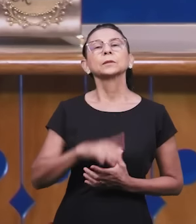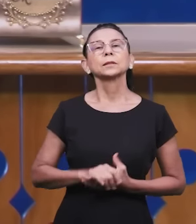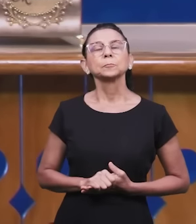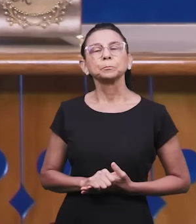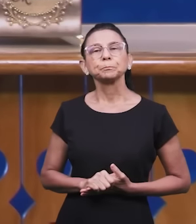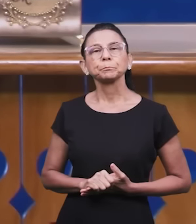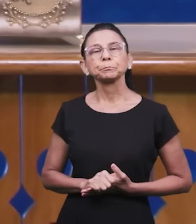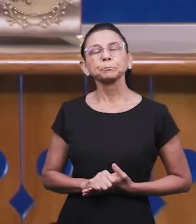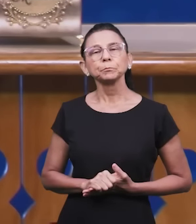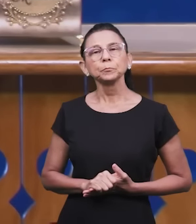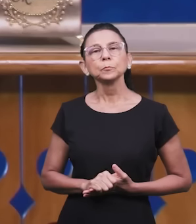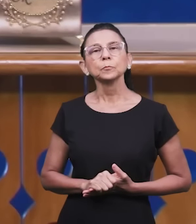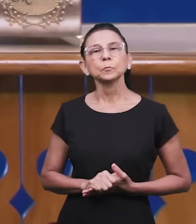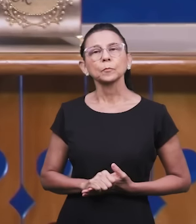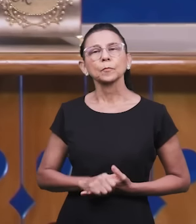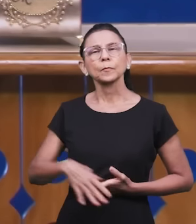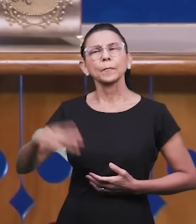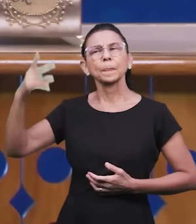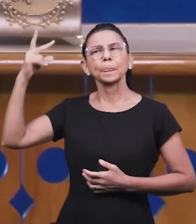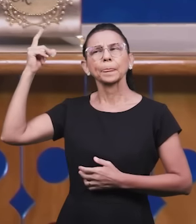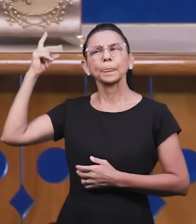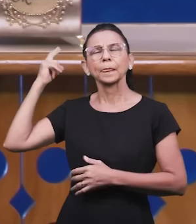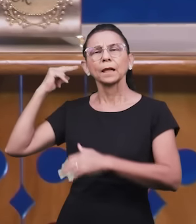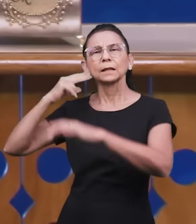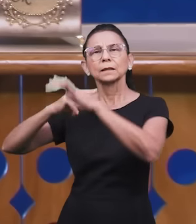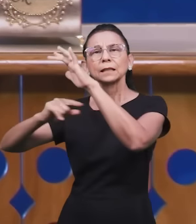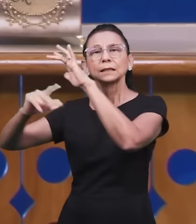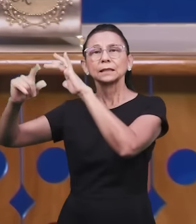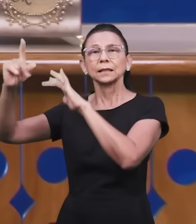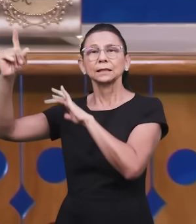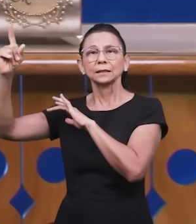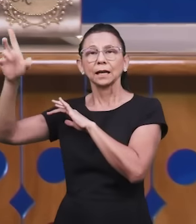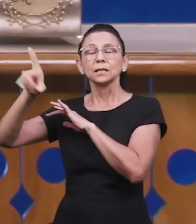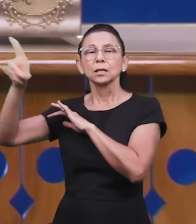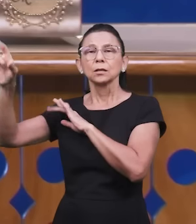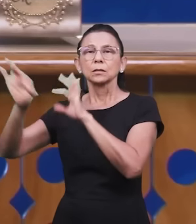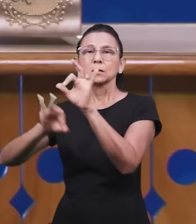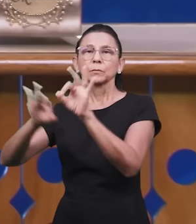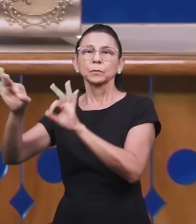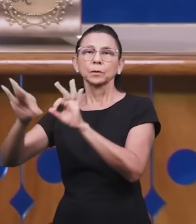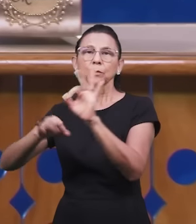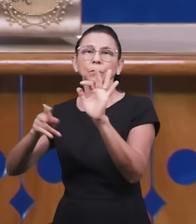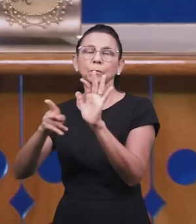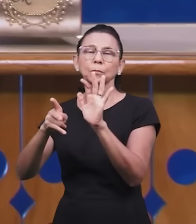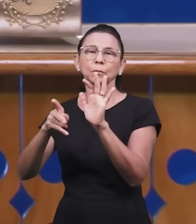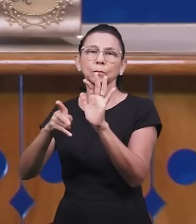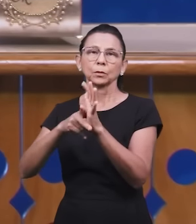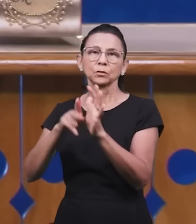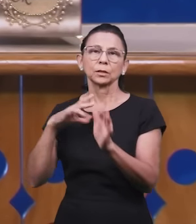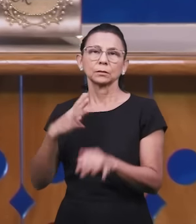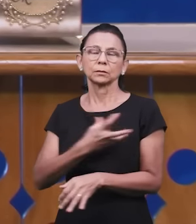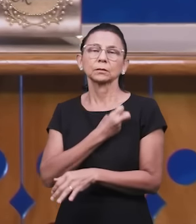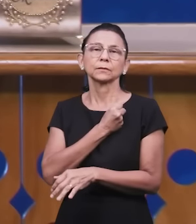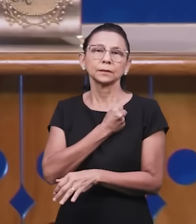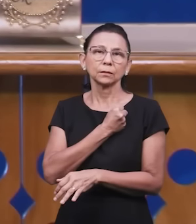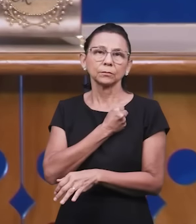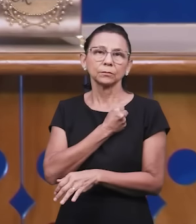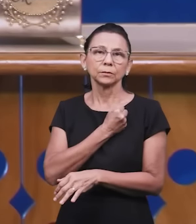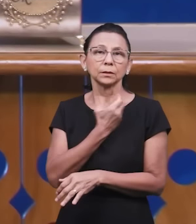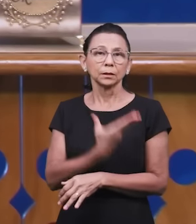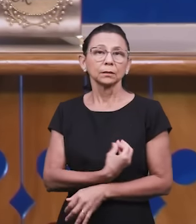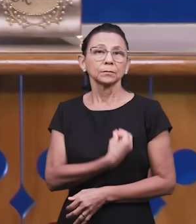exatamente uma obra que Deus estabeleceu desde a eternidade, onde, na verdade, nela, aí sim, o mistério da vida está